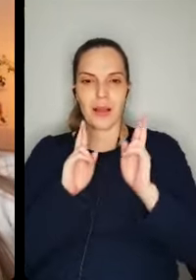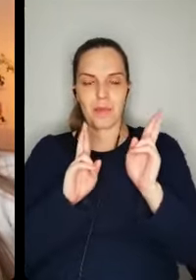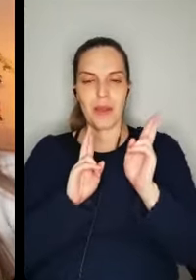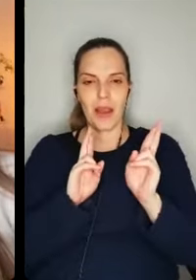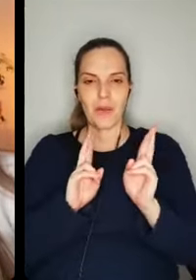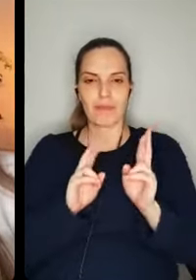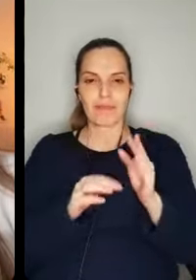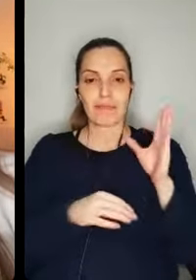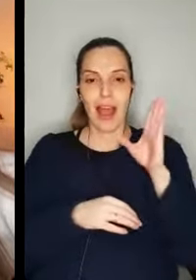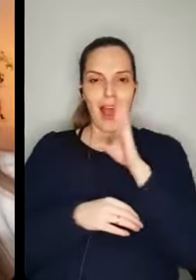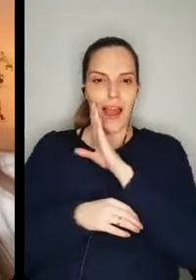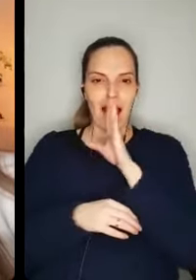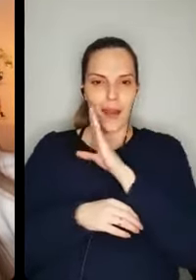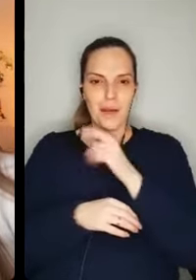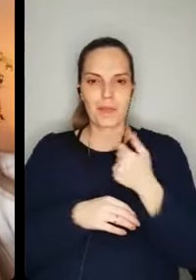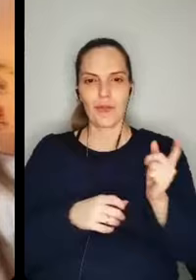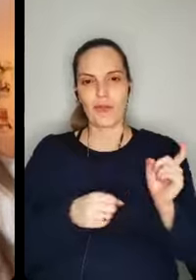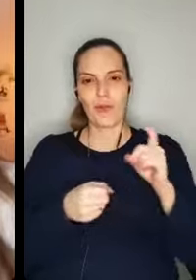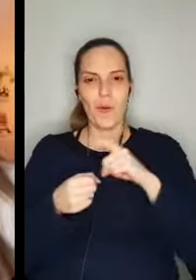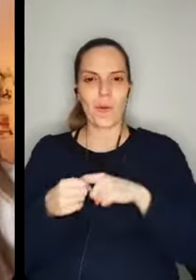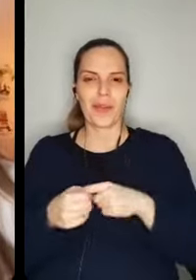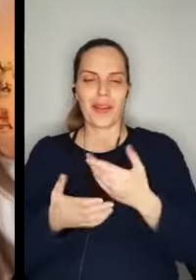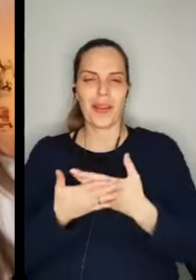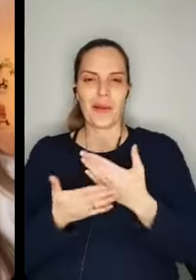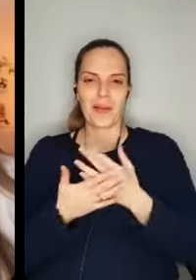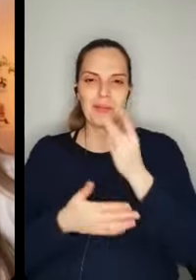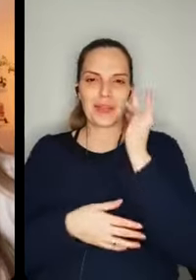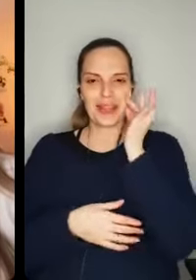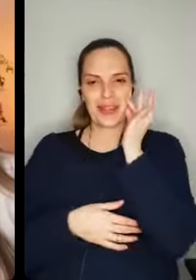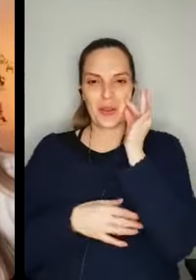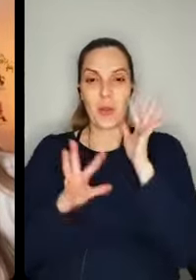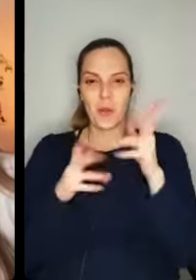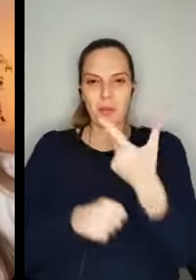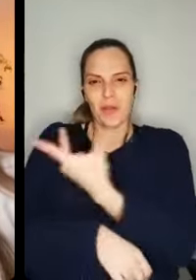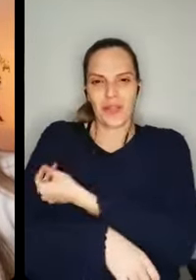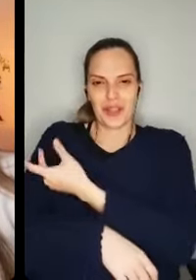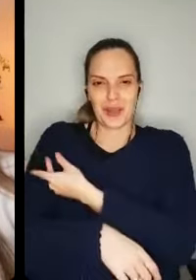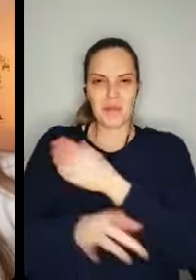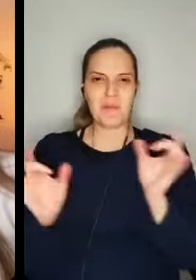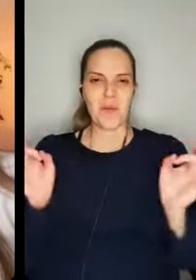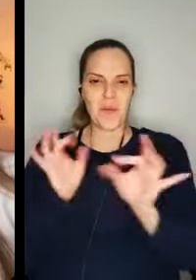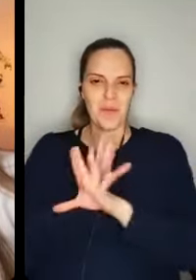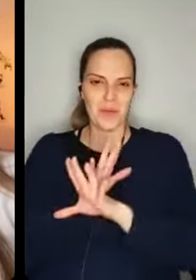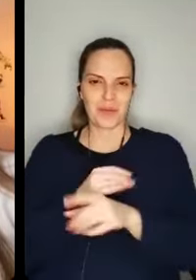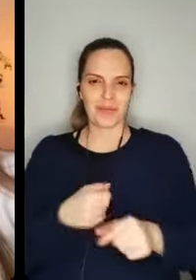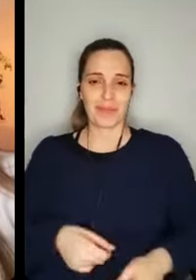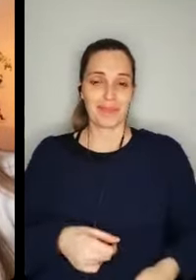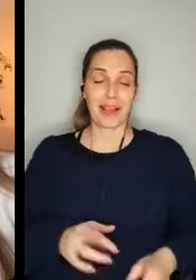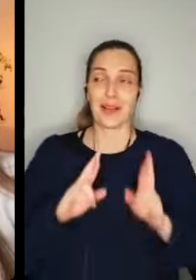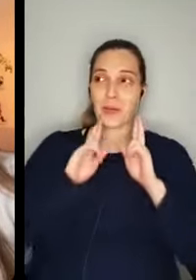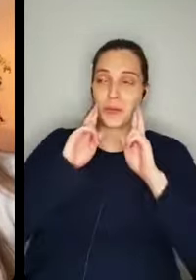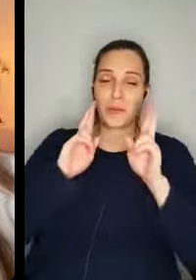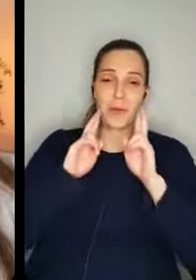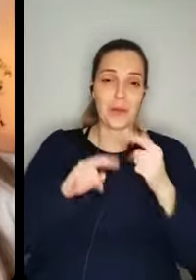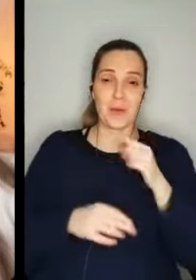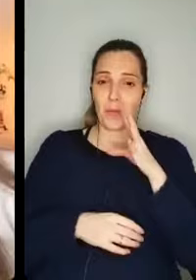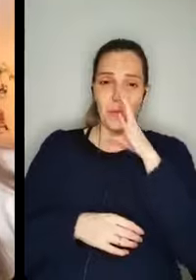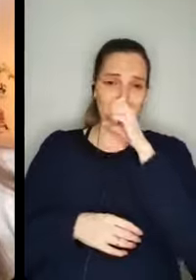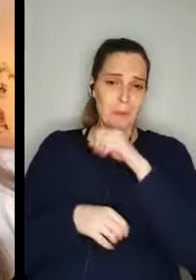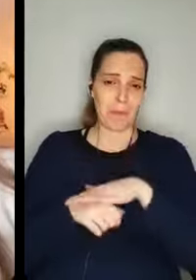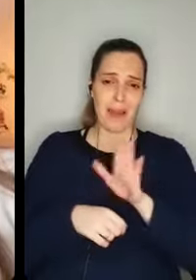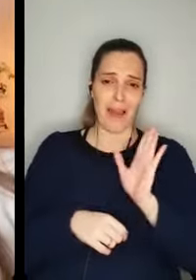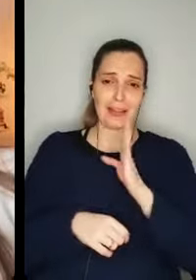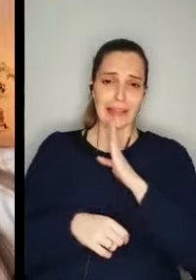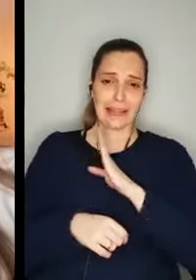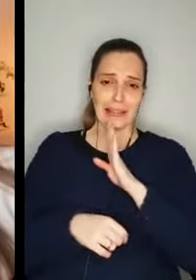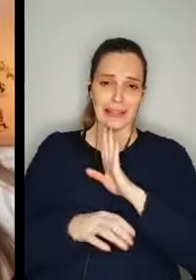para as aulas presenciais, estando todo mundo vacinado. Tomara, eu não aguento mais, eu só vejo. Só não vejo a hora de voltar presencial logo.